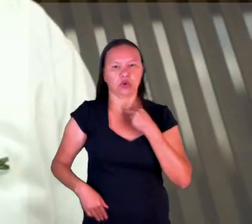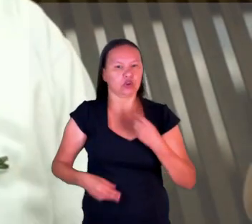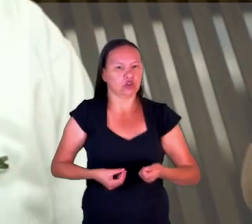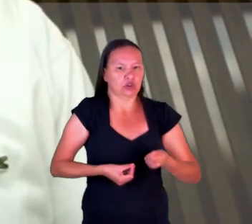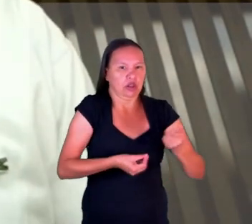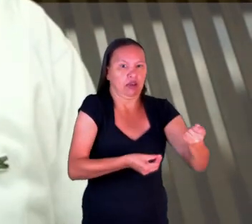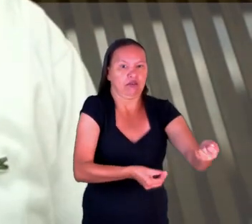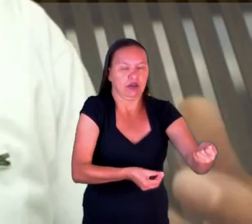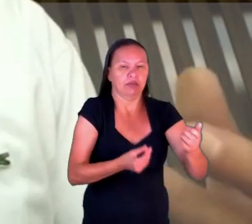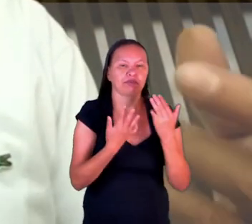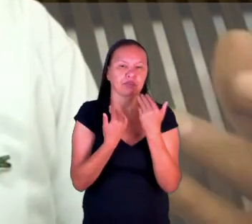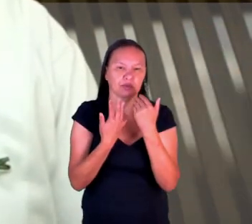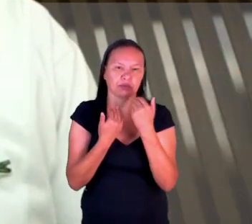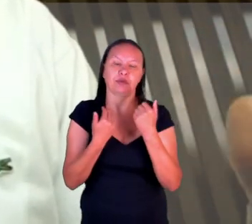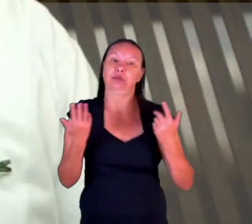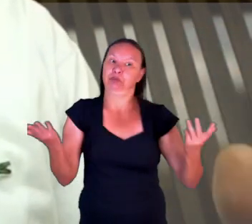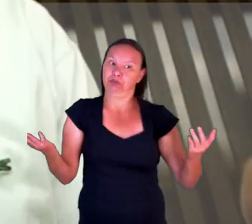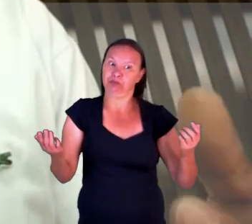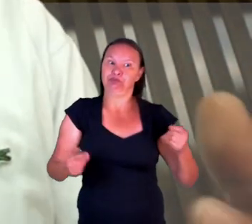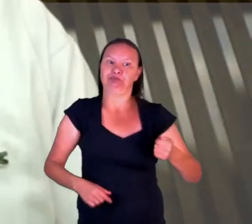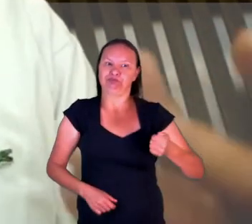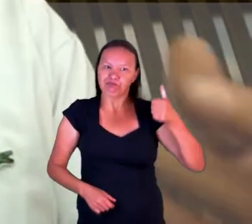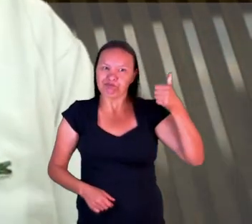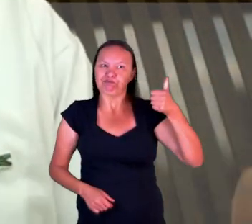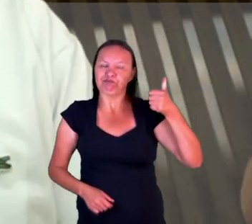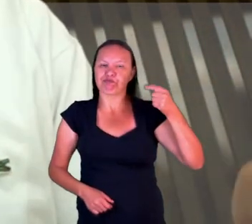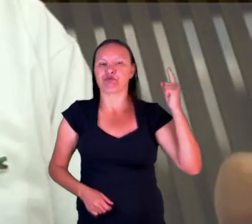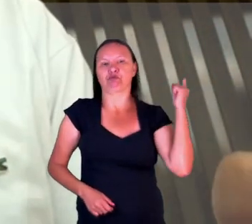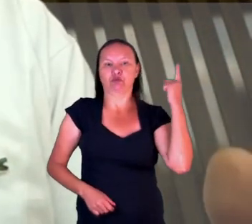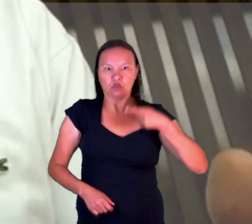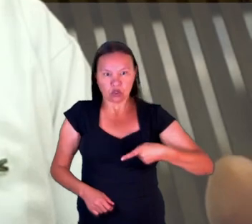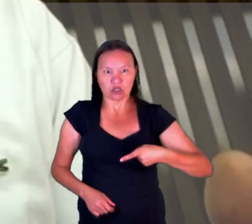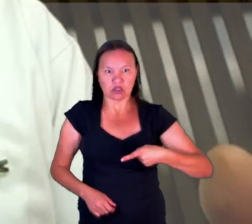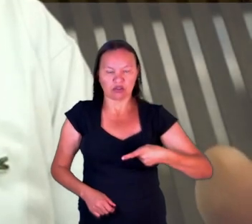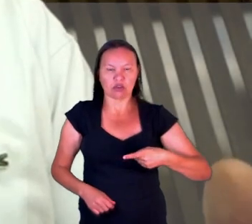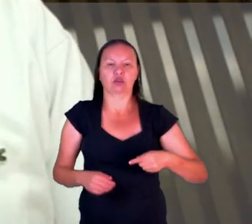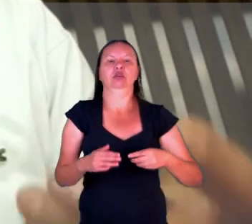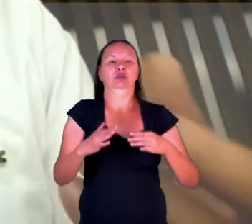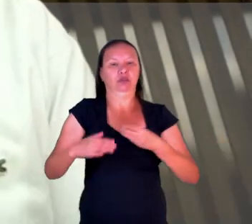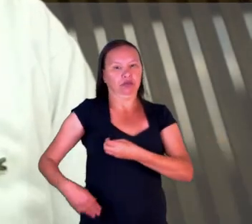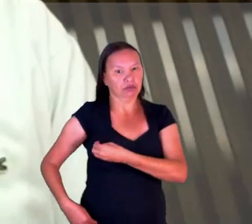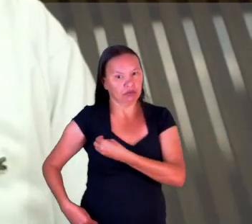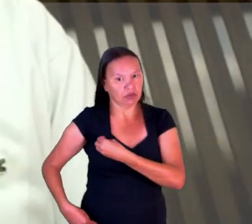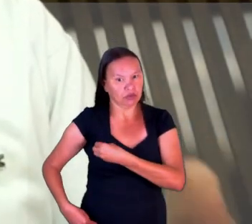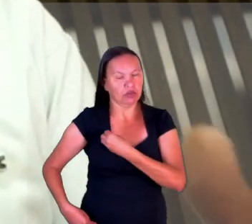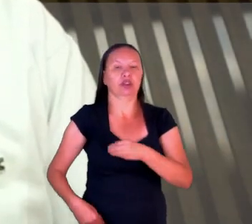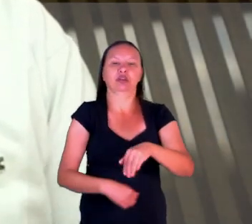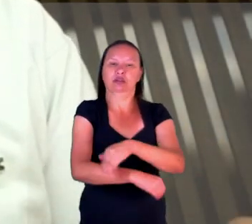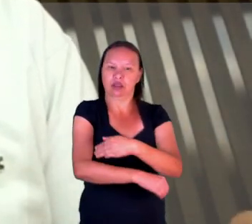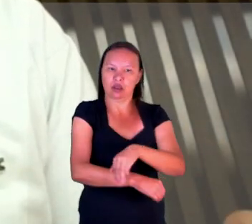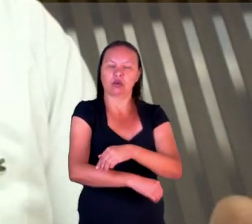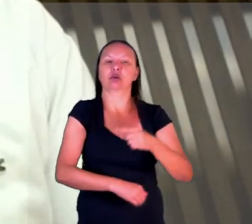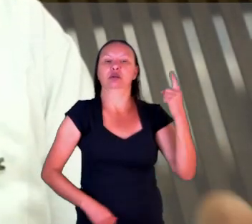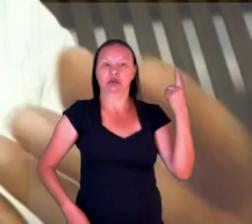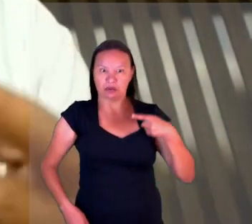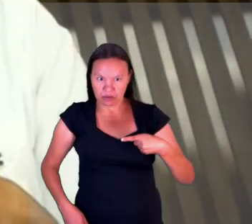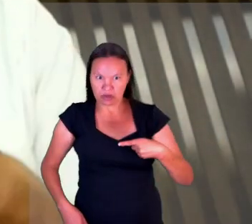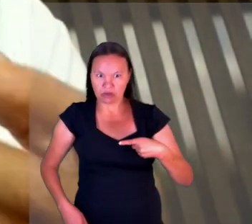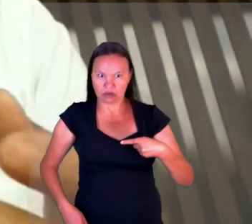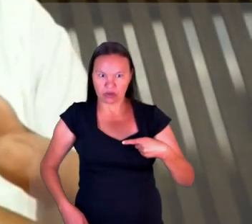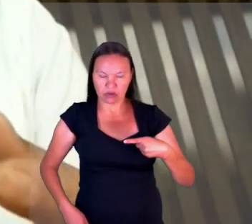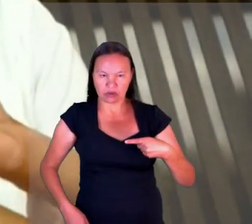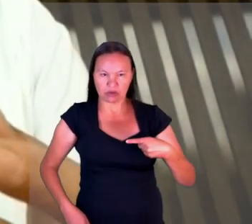Desafio viver na rua é Um Desafio se alimentar na rua é Um Desafio Embora tenha muita comida como eu V dizer você